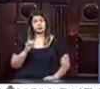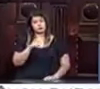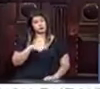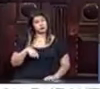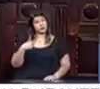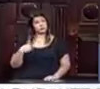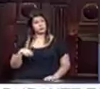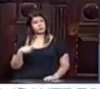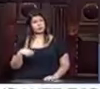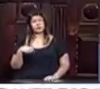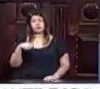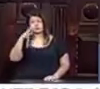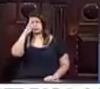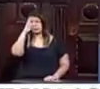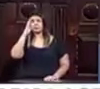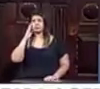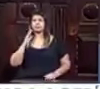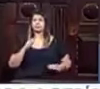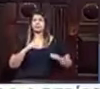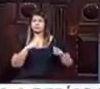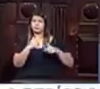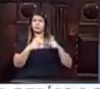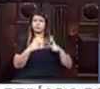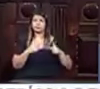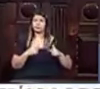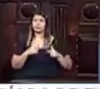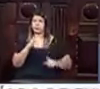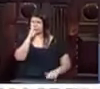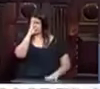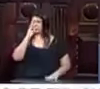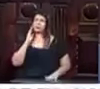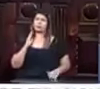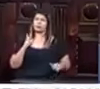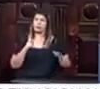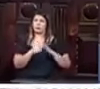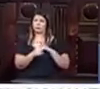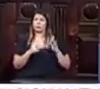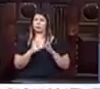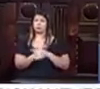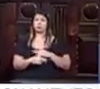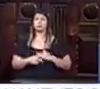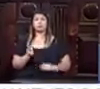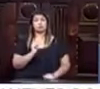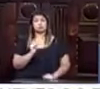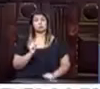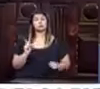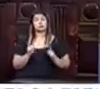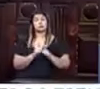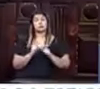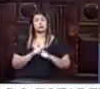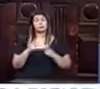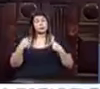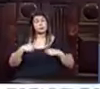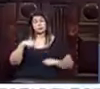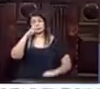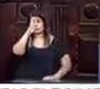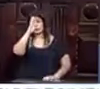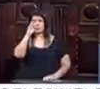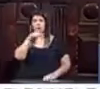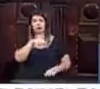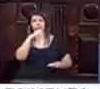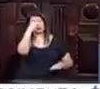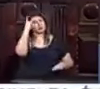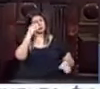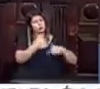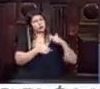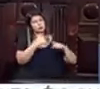que os serviços essenciais não serão cortados. E vamos abrir um debate sobre o que chamamos de serviços essenciais. Vamos garantir que primeiro se pague ao servidor